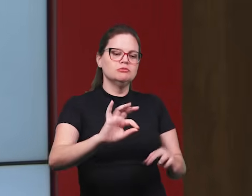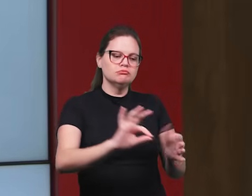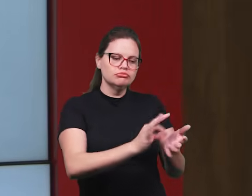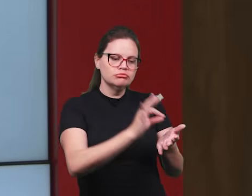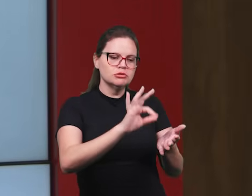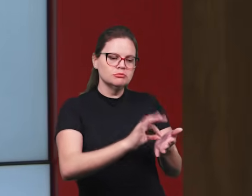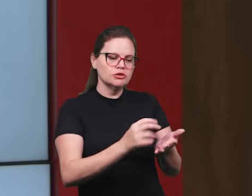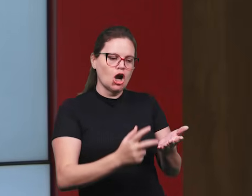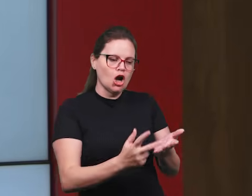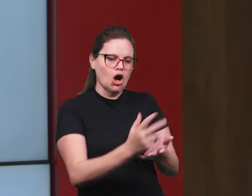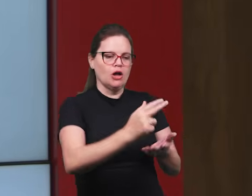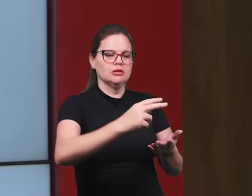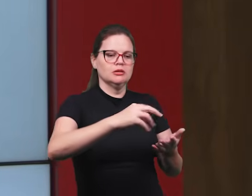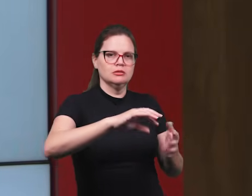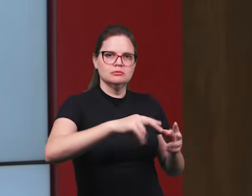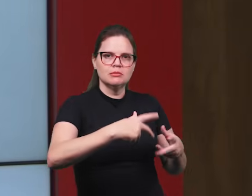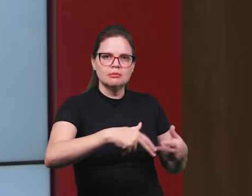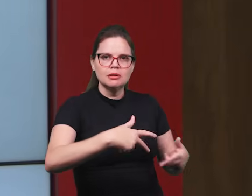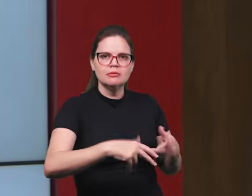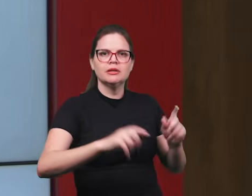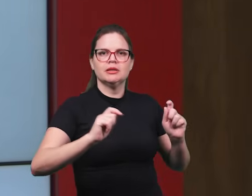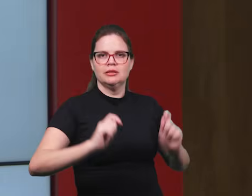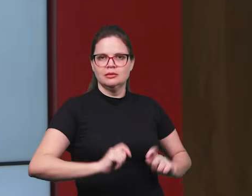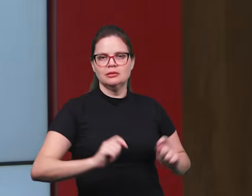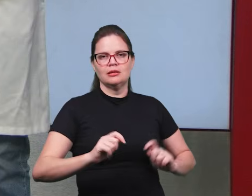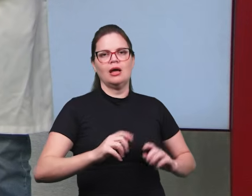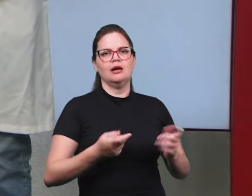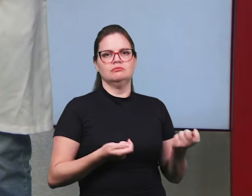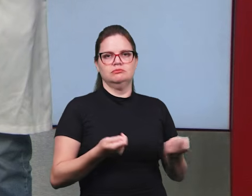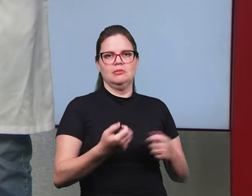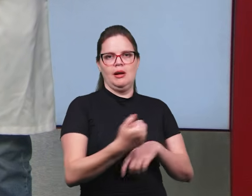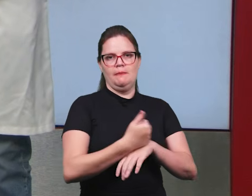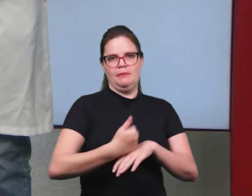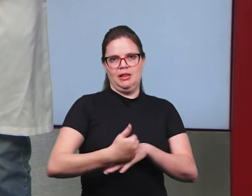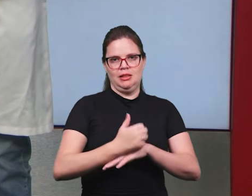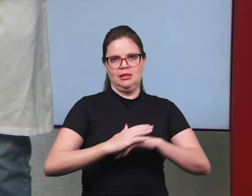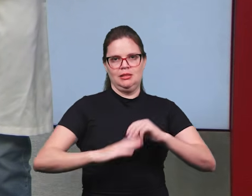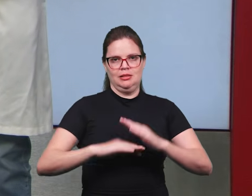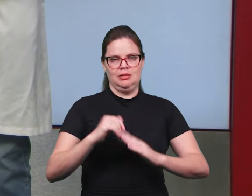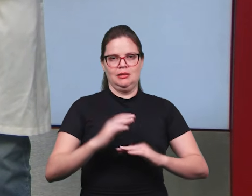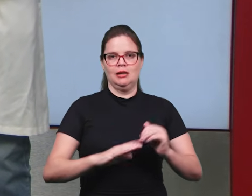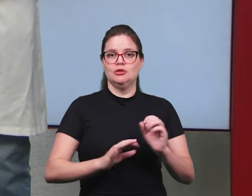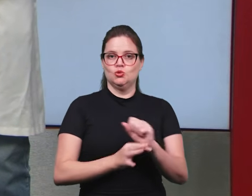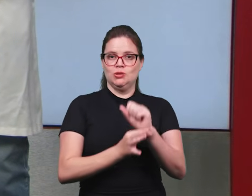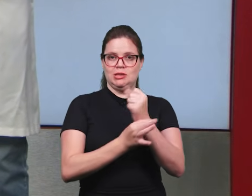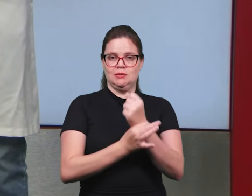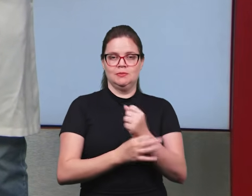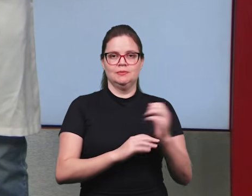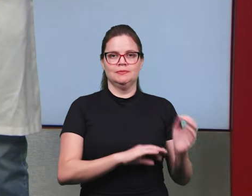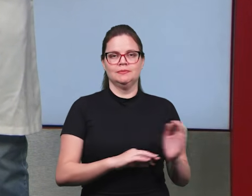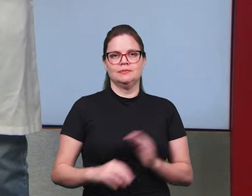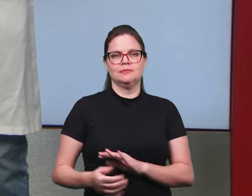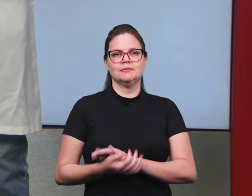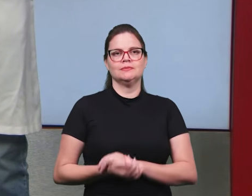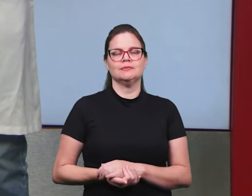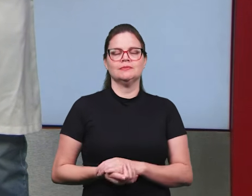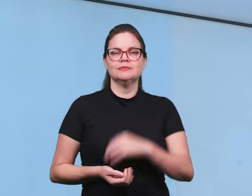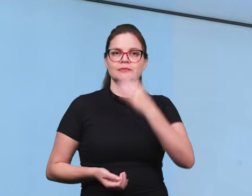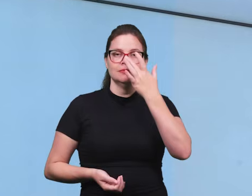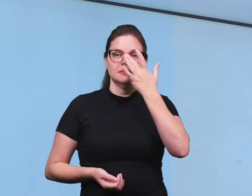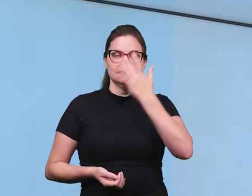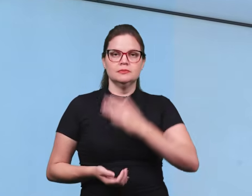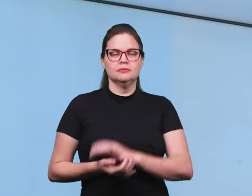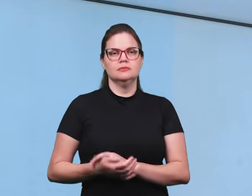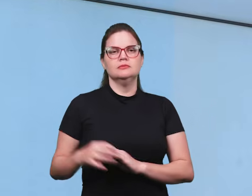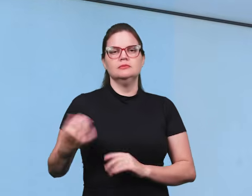da mesma maneira que ele começou o procedimento, em segurança. Entendi. É importante a gente